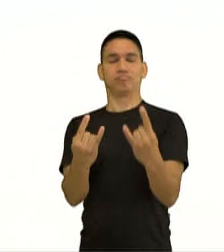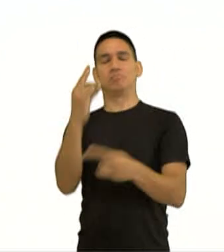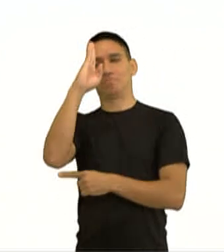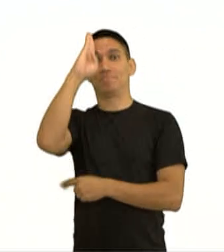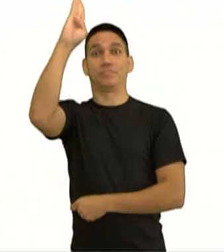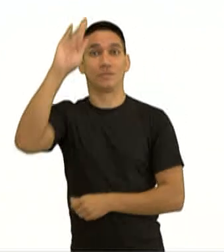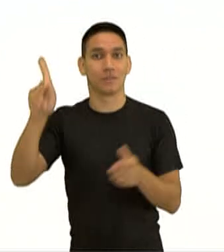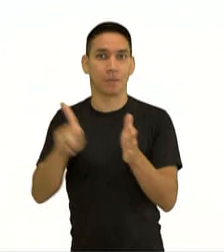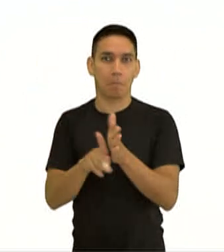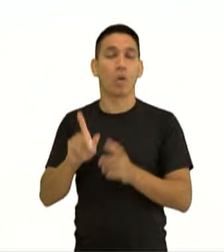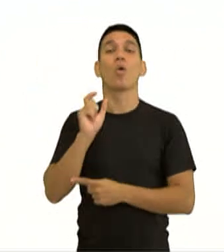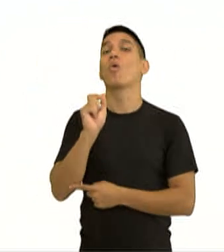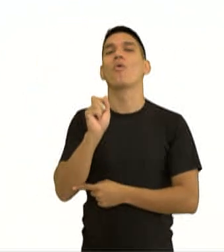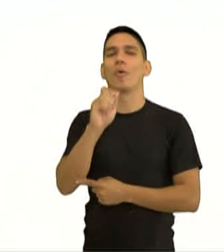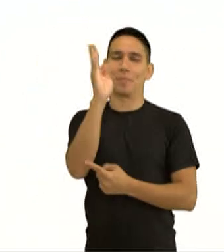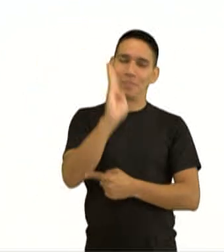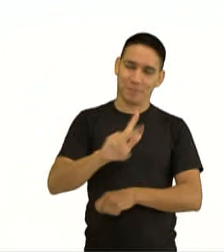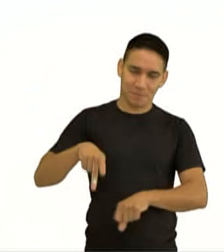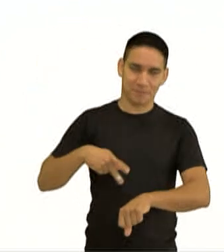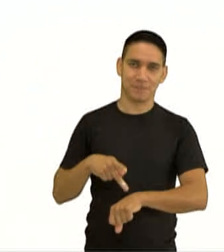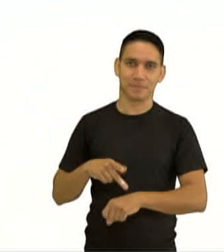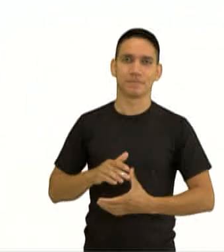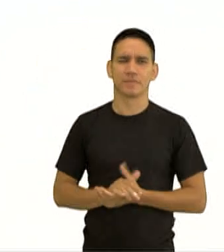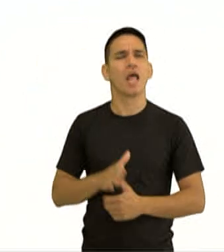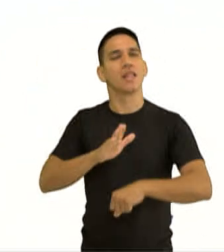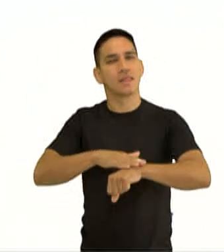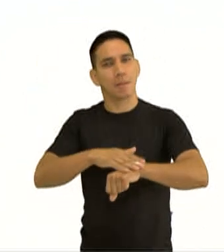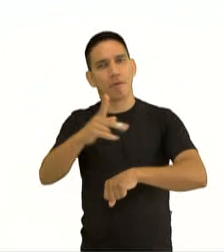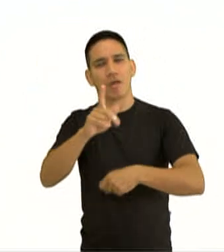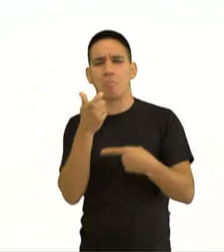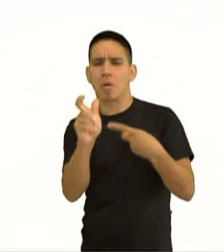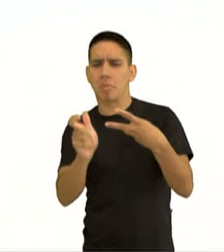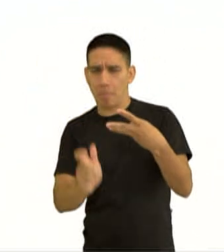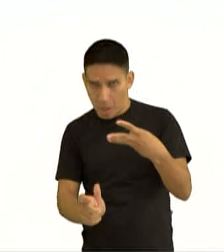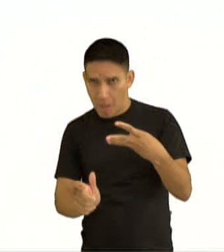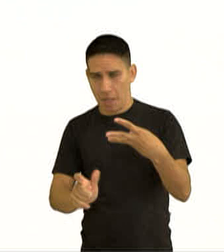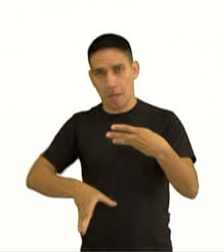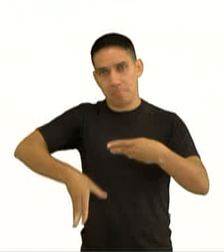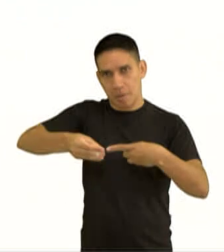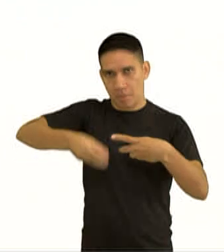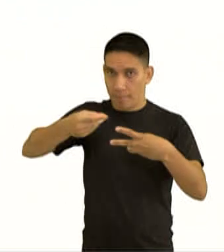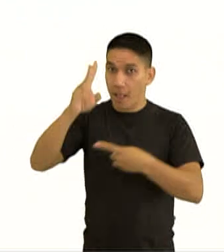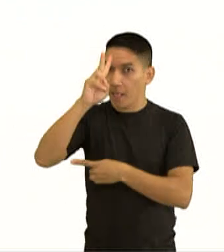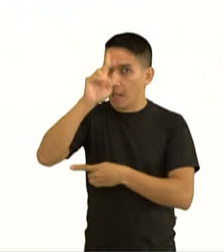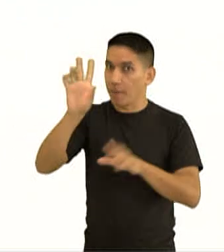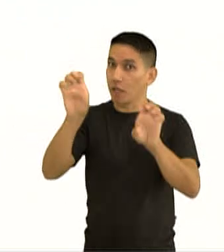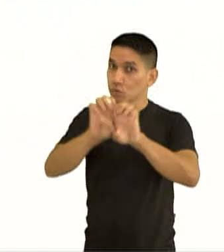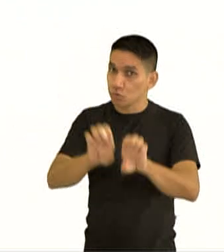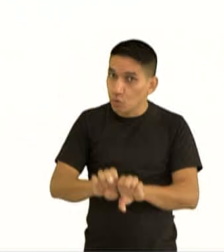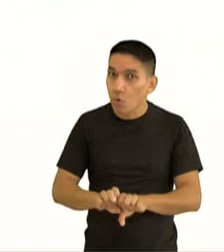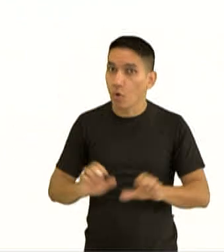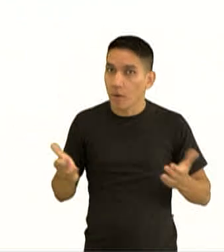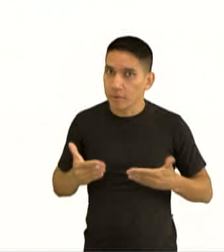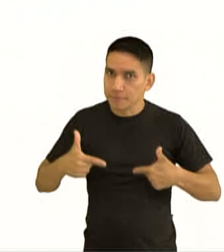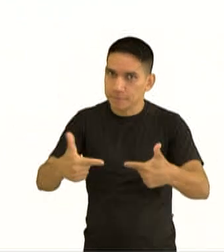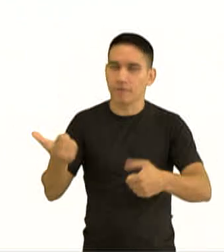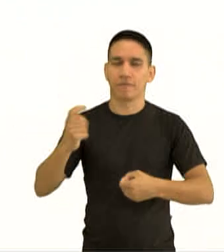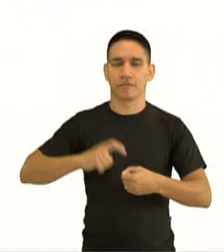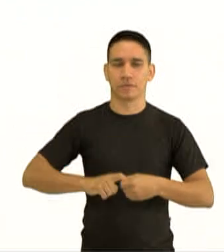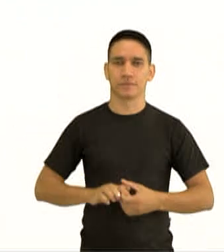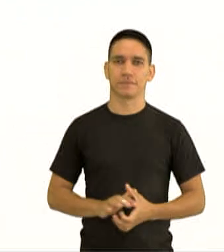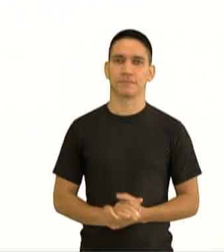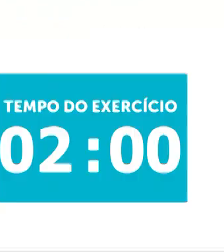destinos principais do nosso país. Vou dar um tempinho para vocês responderem, lembrando das estruturas de presente contínuo, e a gente já volta.